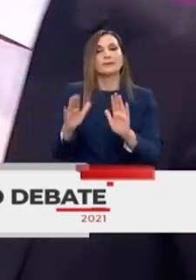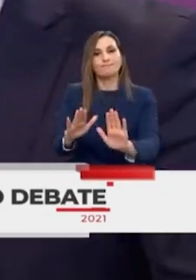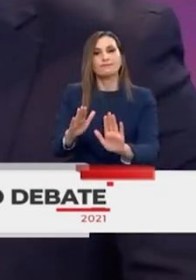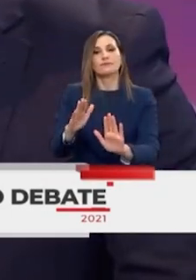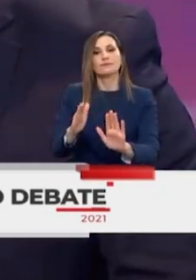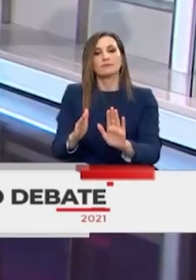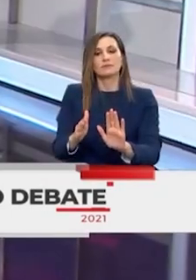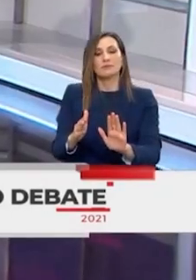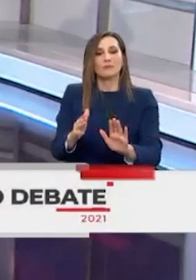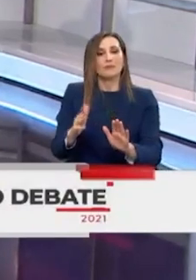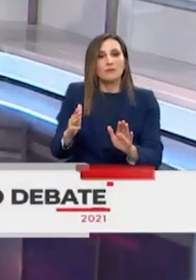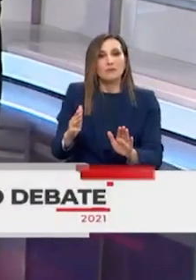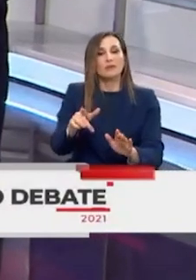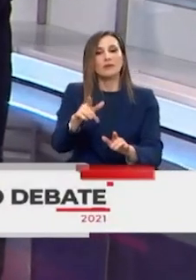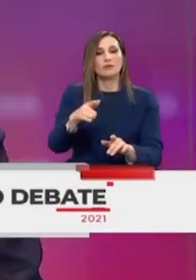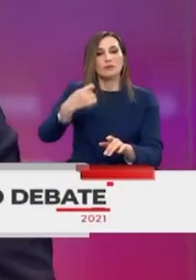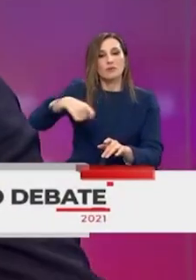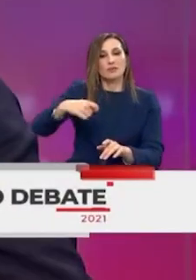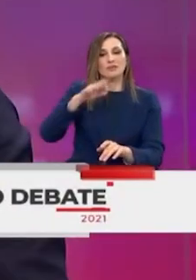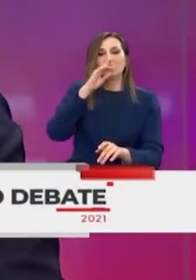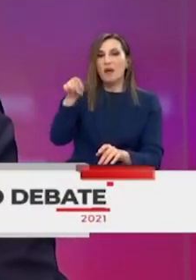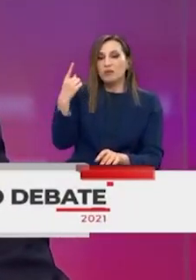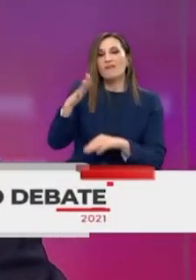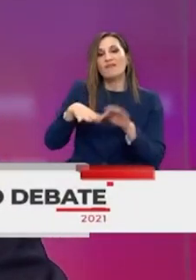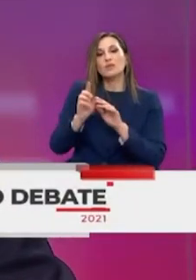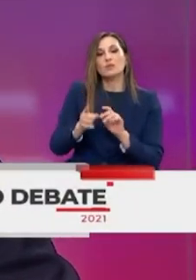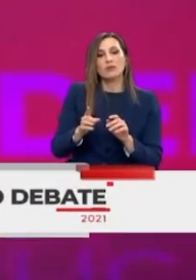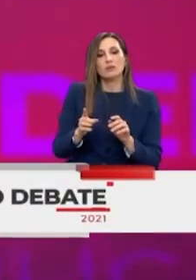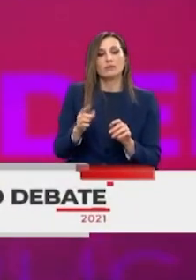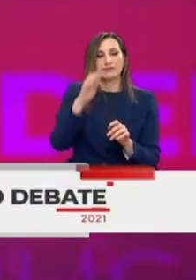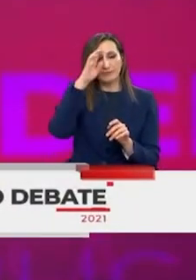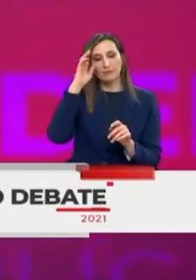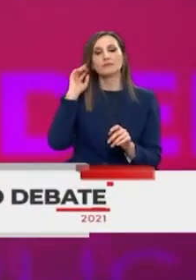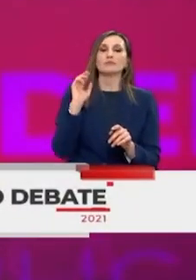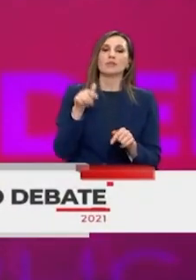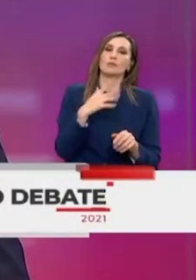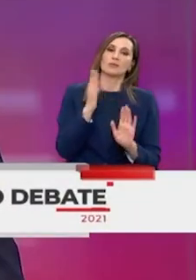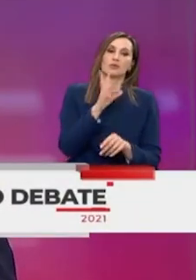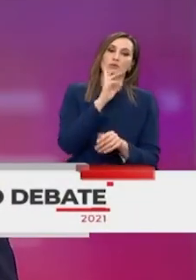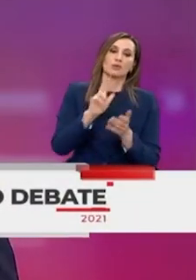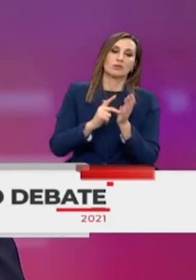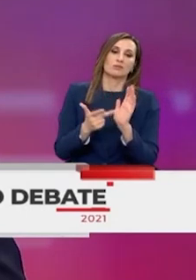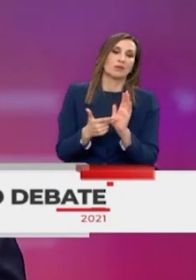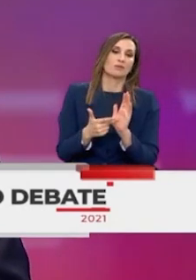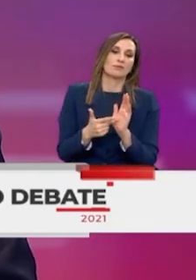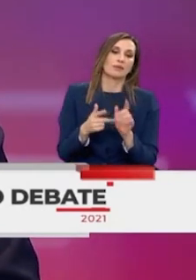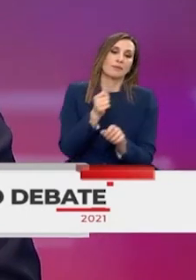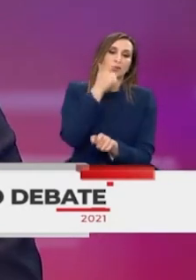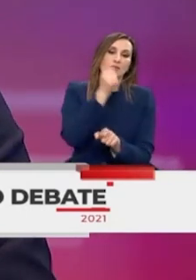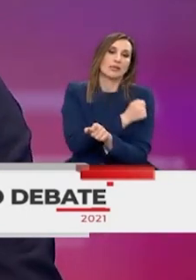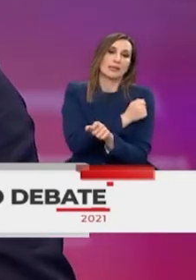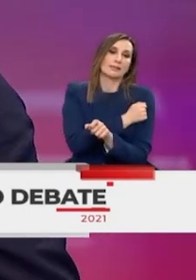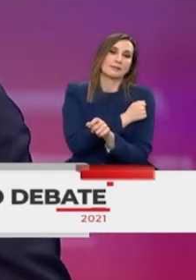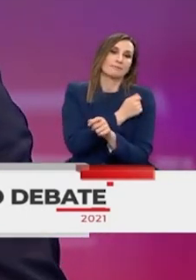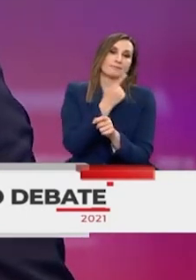grave da crise pandémica. O que é que o Presidente faria neste momento? Olha, fechava tudo outra vez, desconfinamento. Vou ter que dar uma resposta técnica que talvez em casa não seja